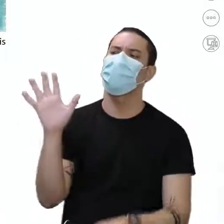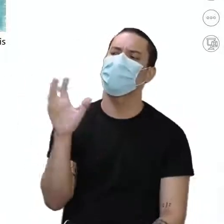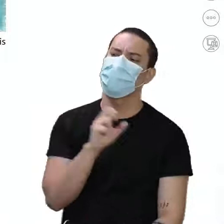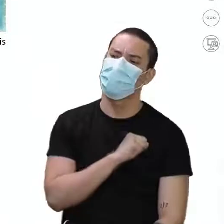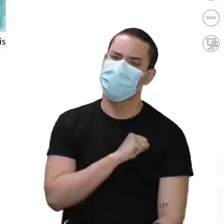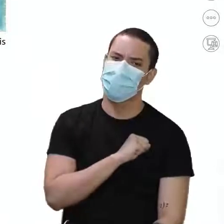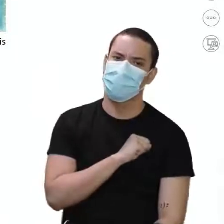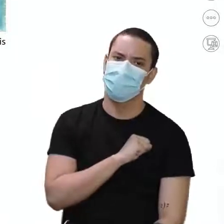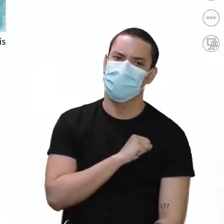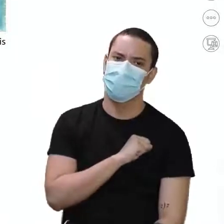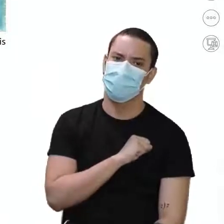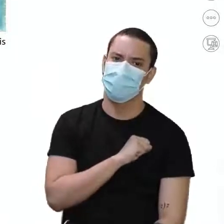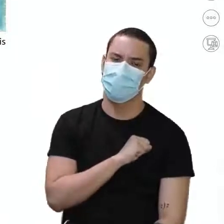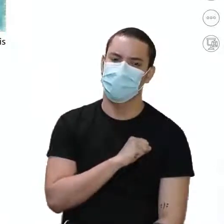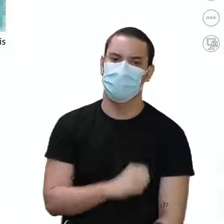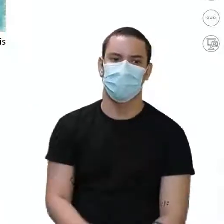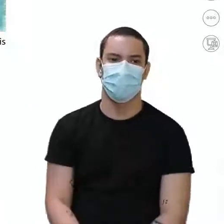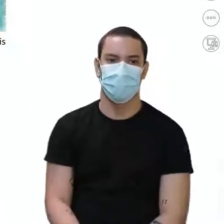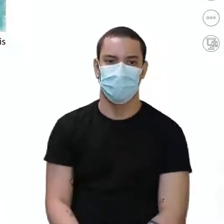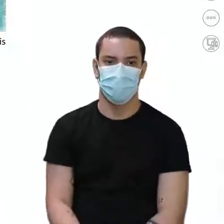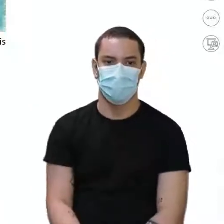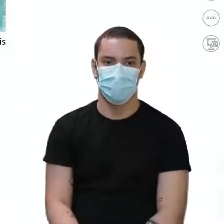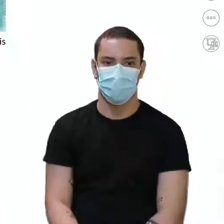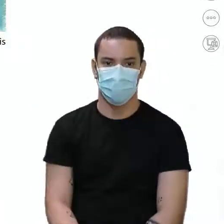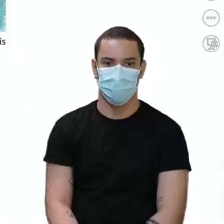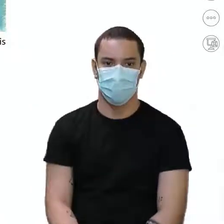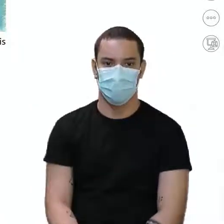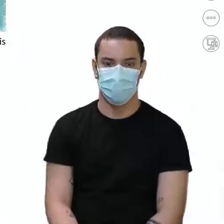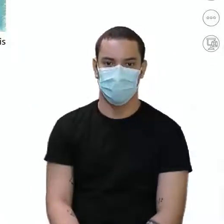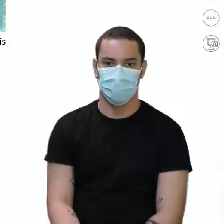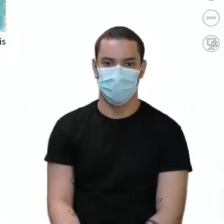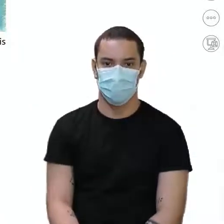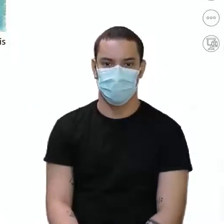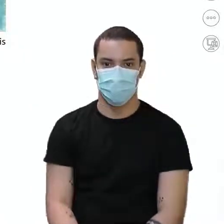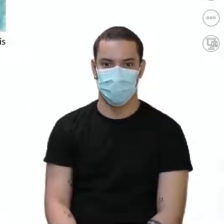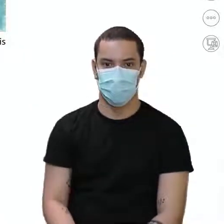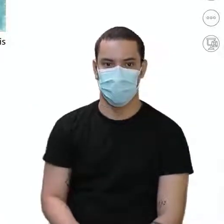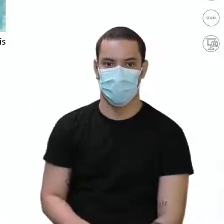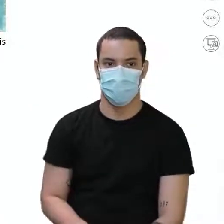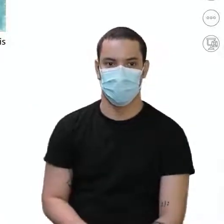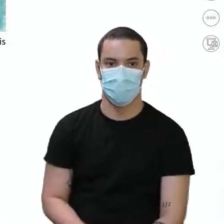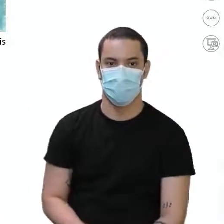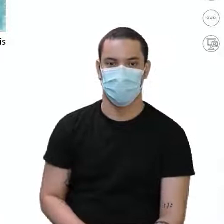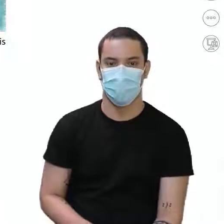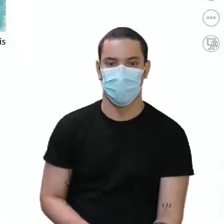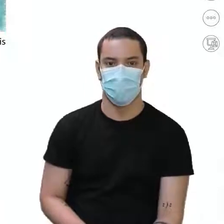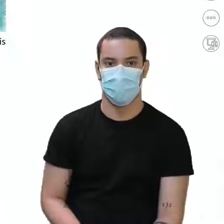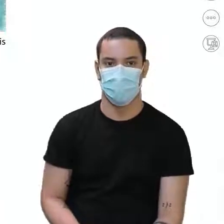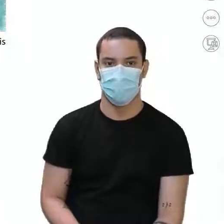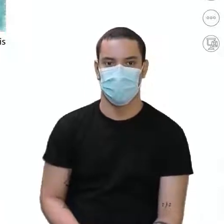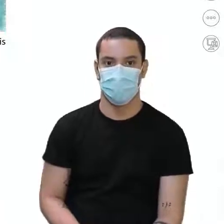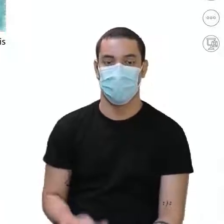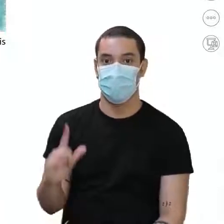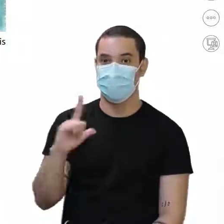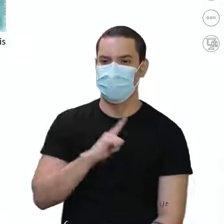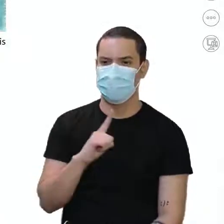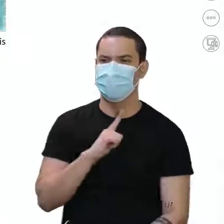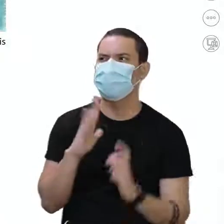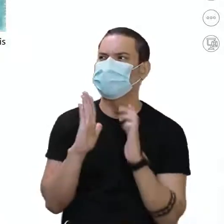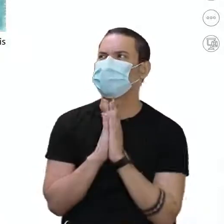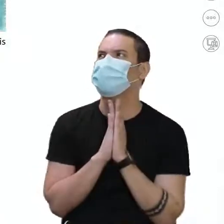I've been praying hard. Ou seja, eu tenho